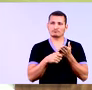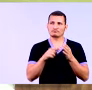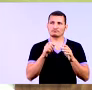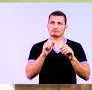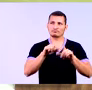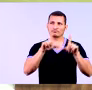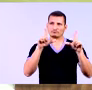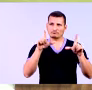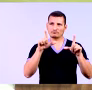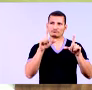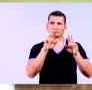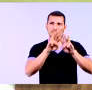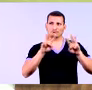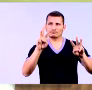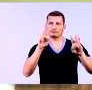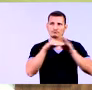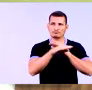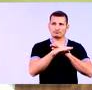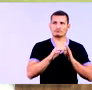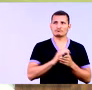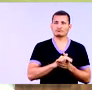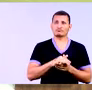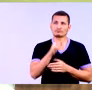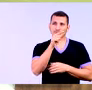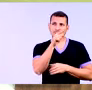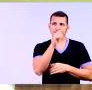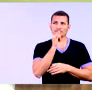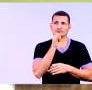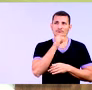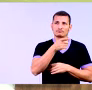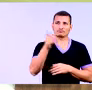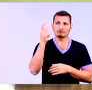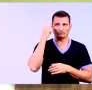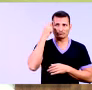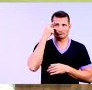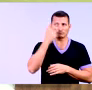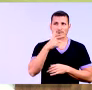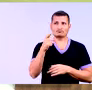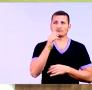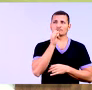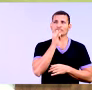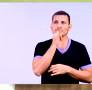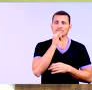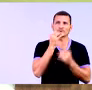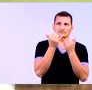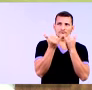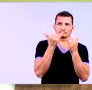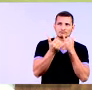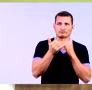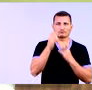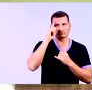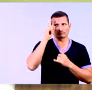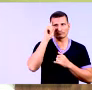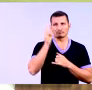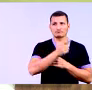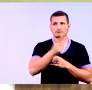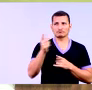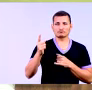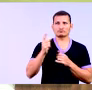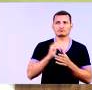como reservada. Esse exemplo, aí vocês pensem em outras situações similares aí do dia cotidiano de